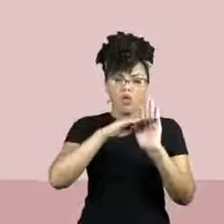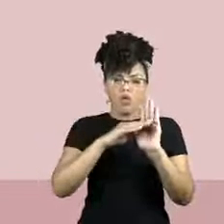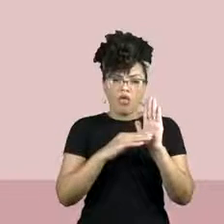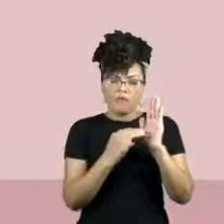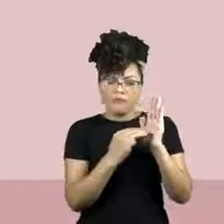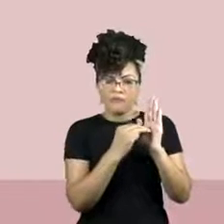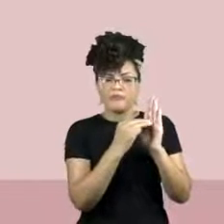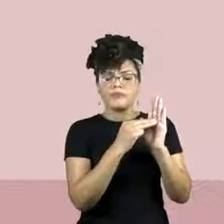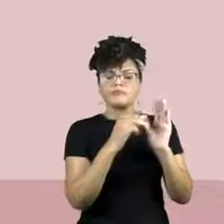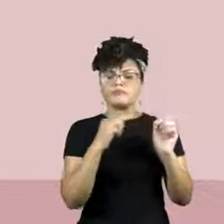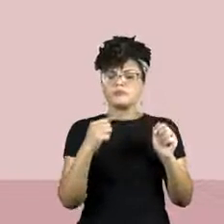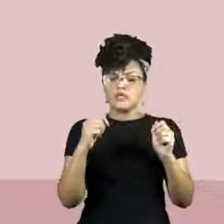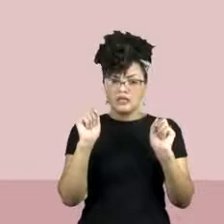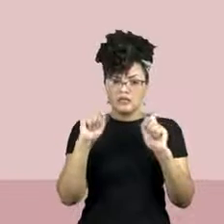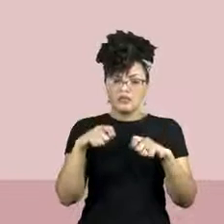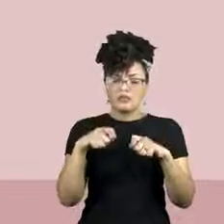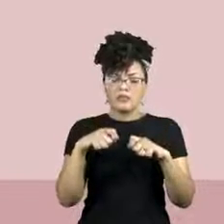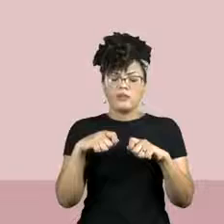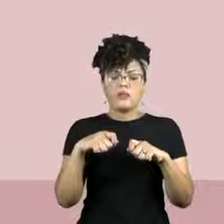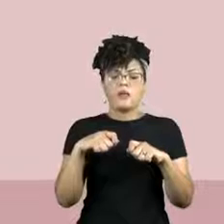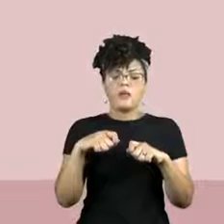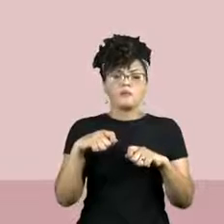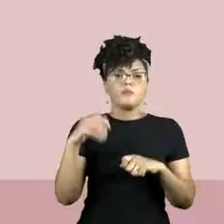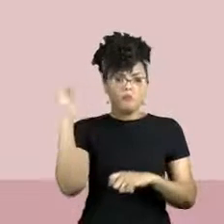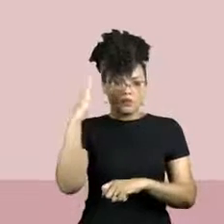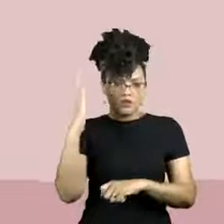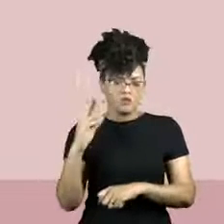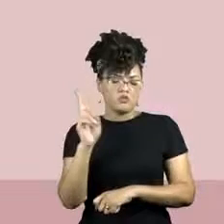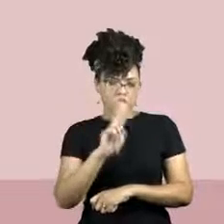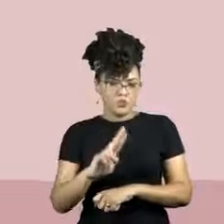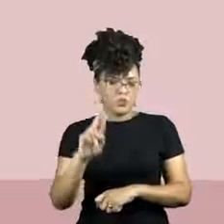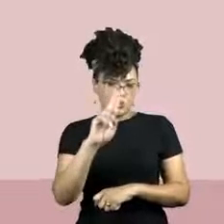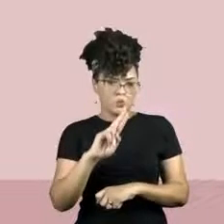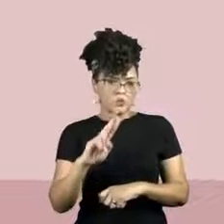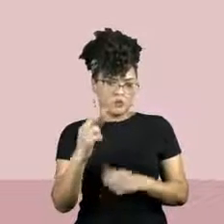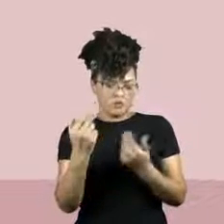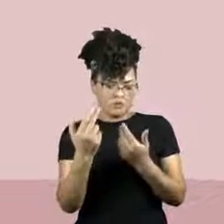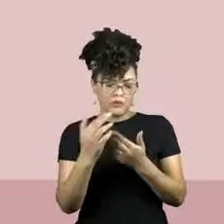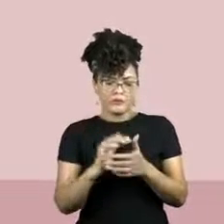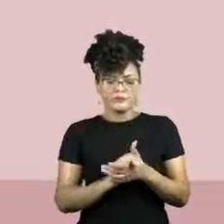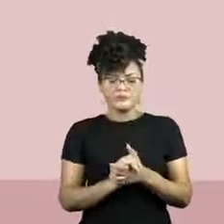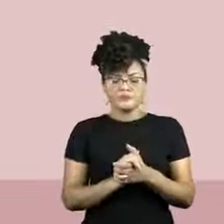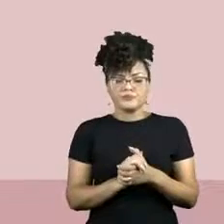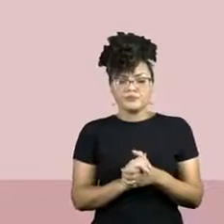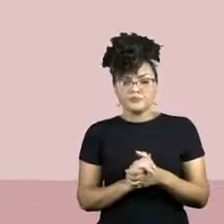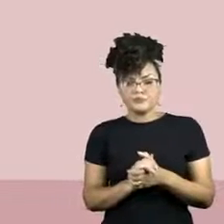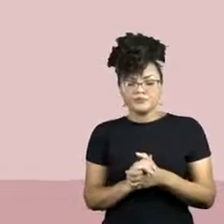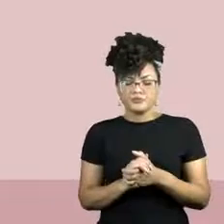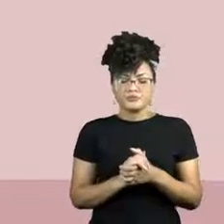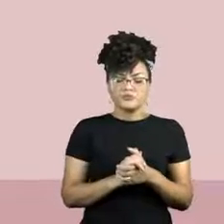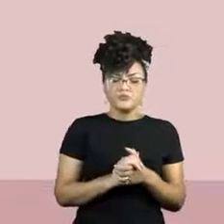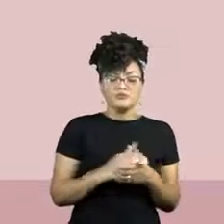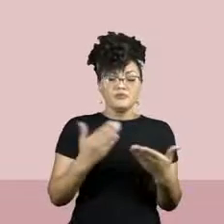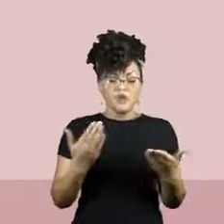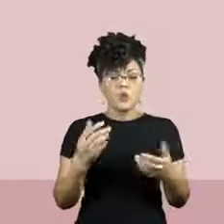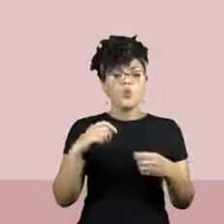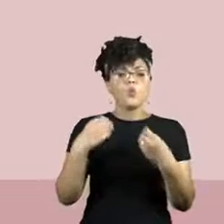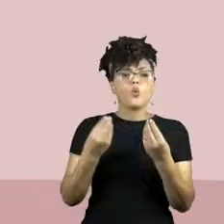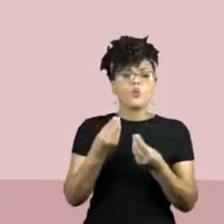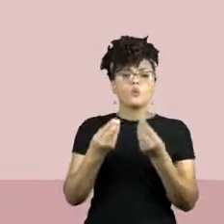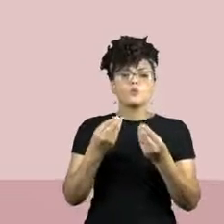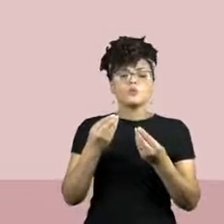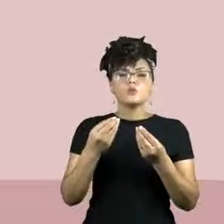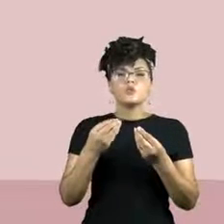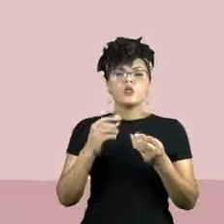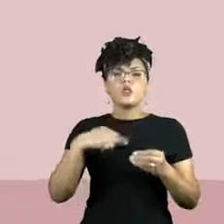sendo aplicadas nas normas brasileiras. Tá? Da onde que a gente tira, por exemplo, essa questão de resistência ao cisalhamento? Né? O que é